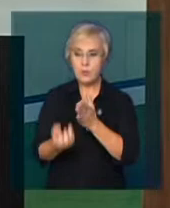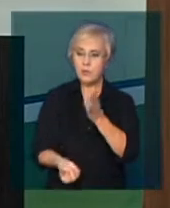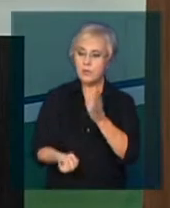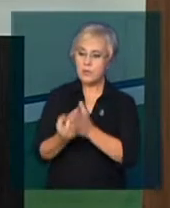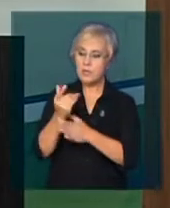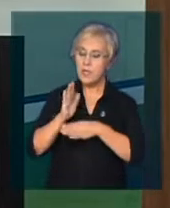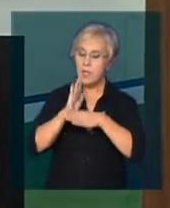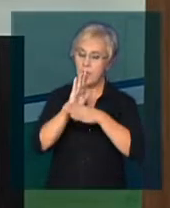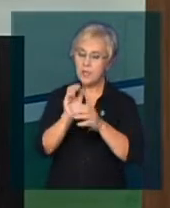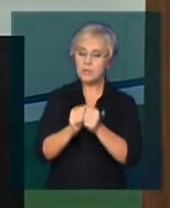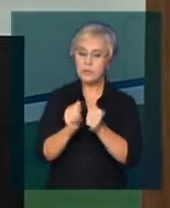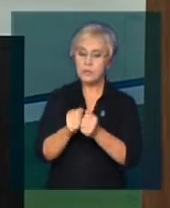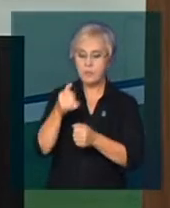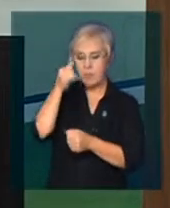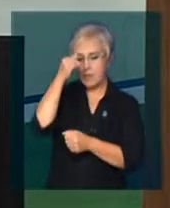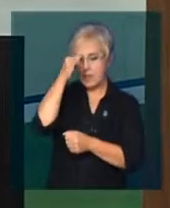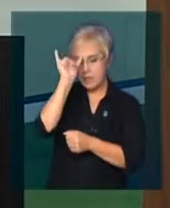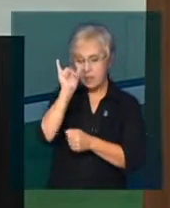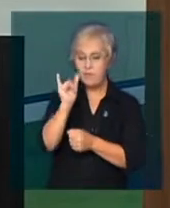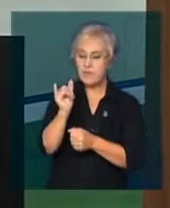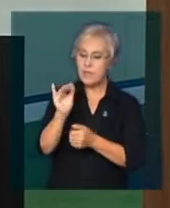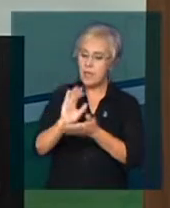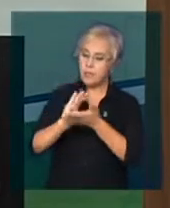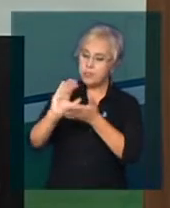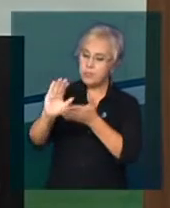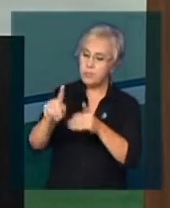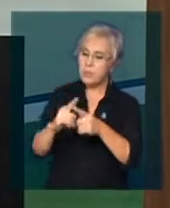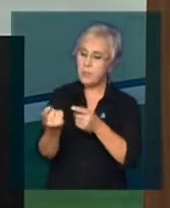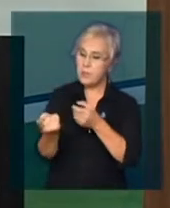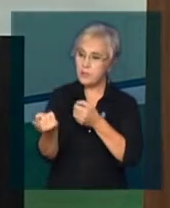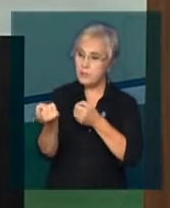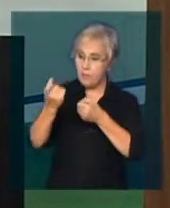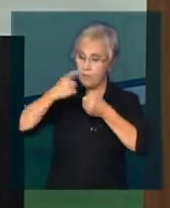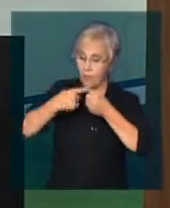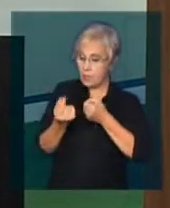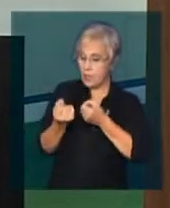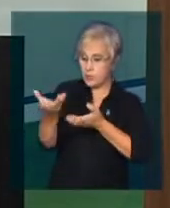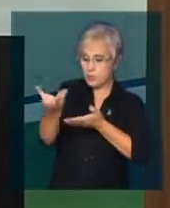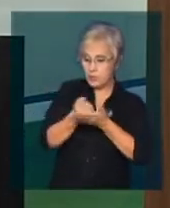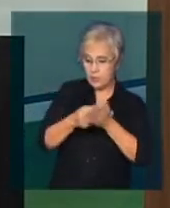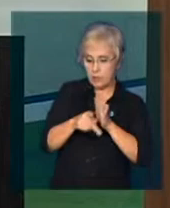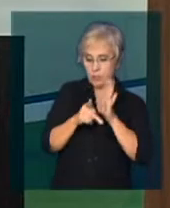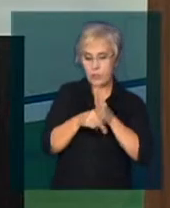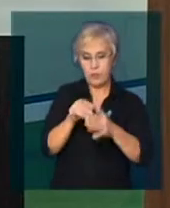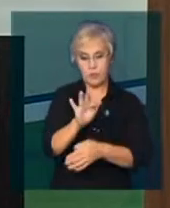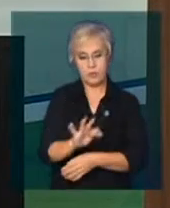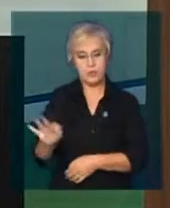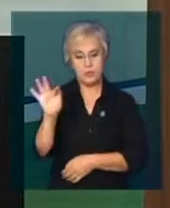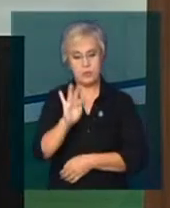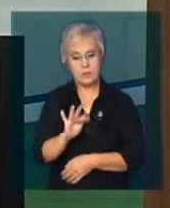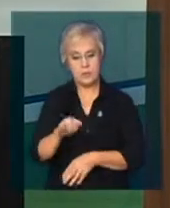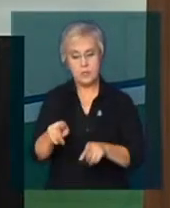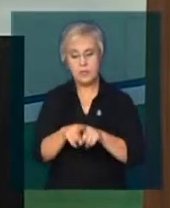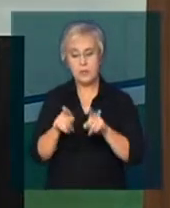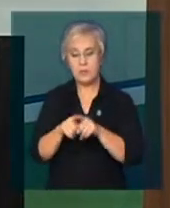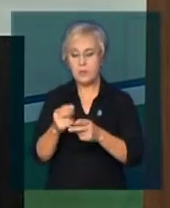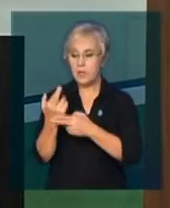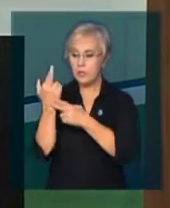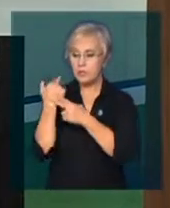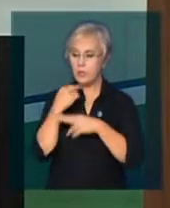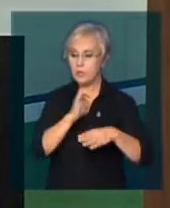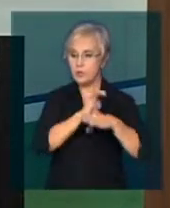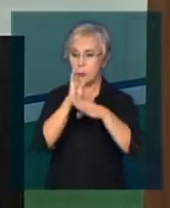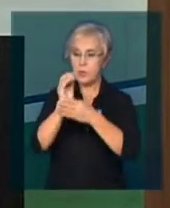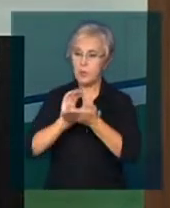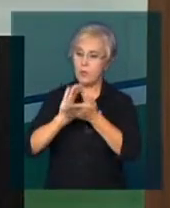para não compartilhar, para repor o seu caixa. E, ao mesmo tempo, foi transferindo obrigação para os outros entes.